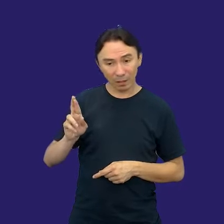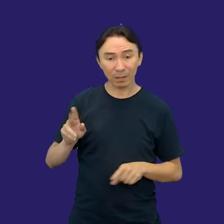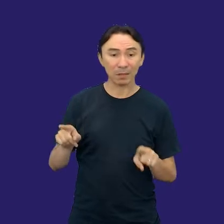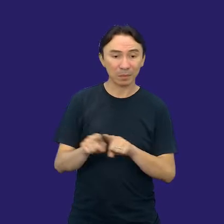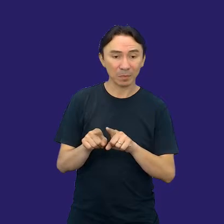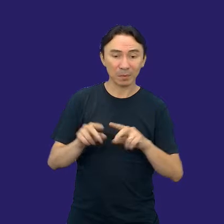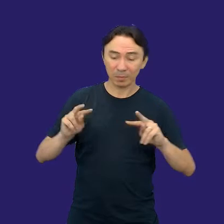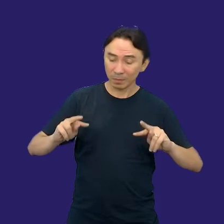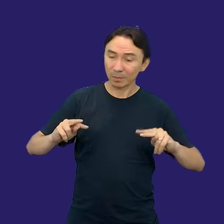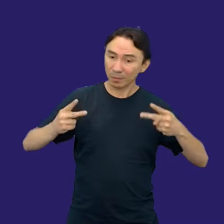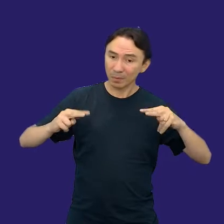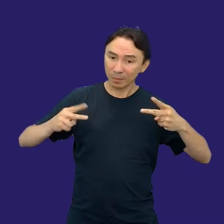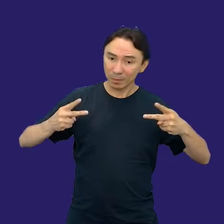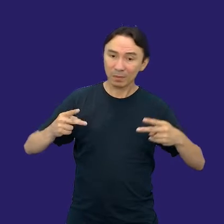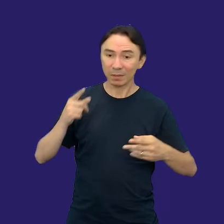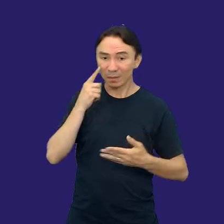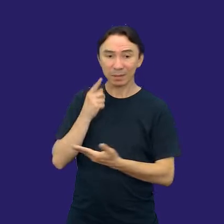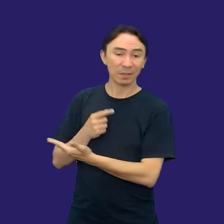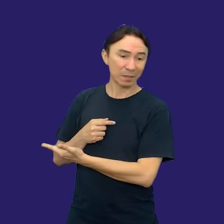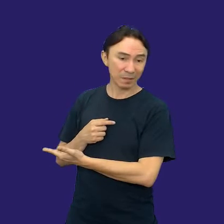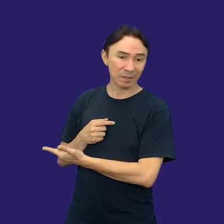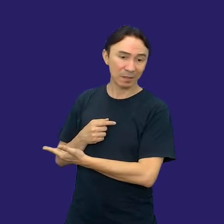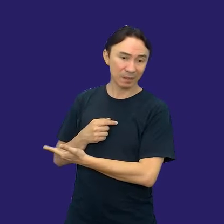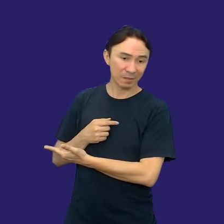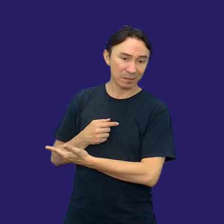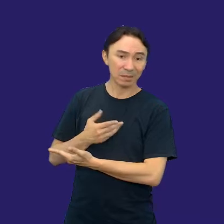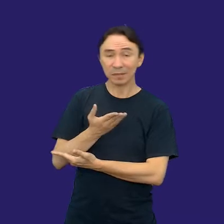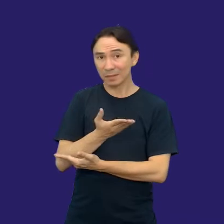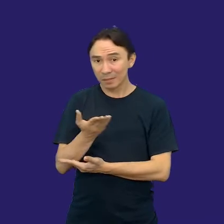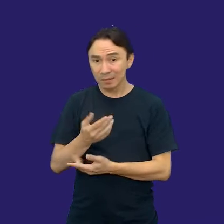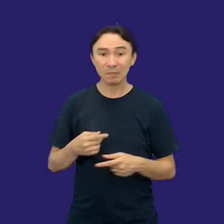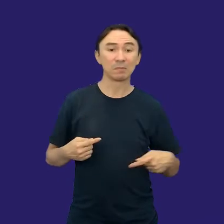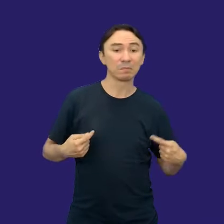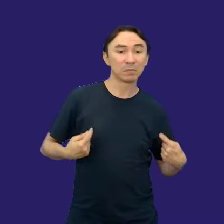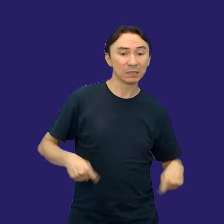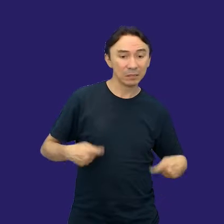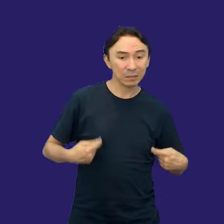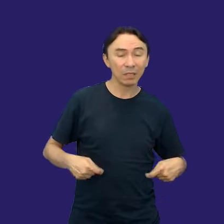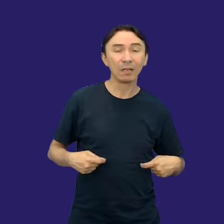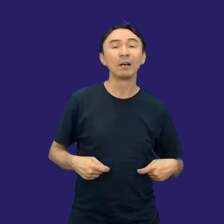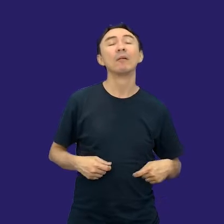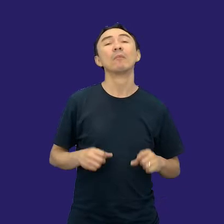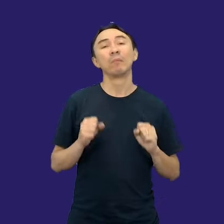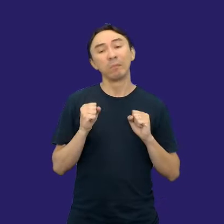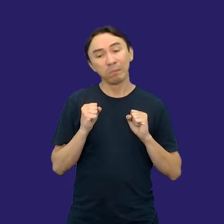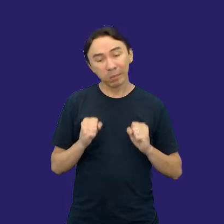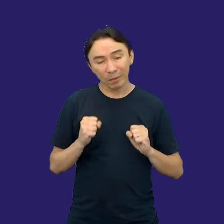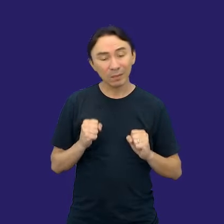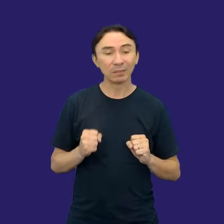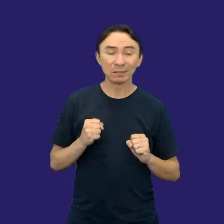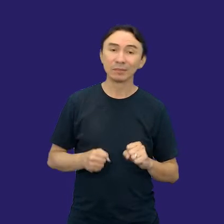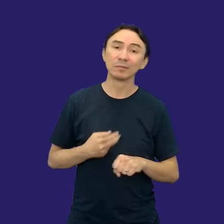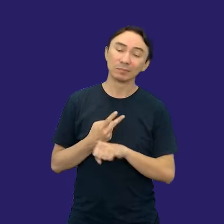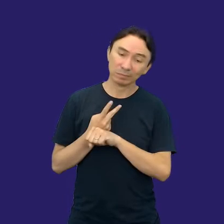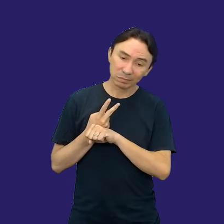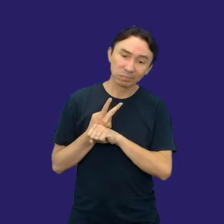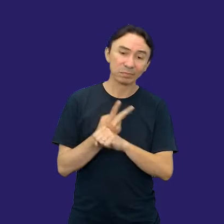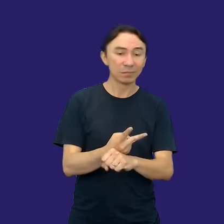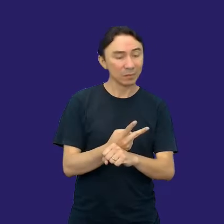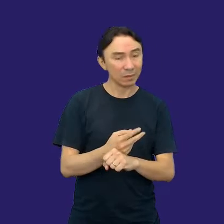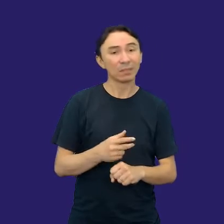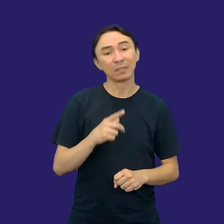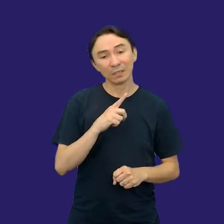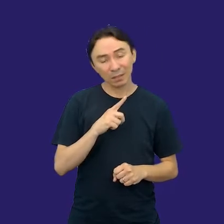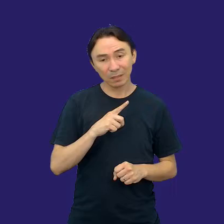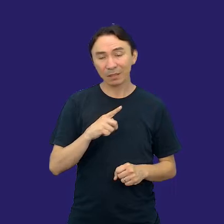link de formação. Sempre que necessário, podem consultar que o nosso plano do quarto bimestre está